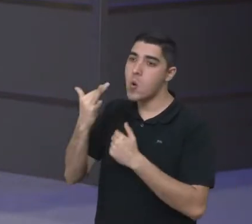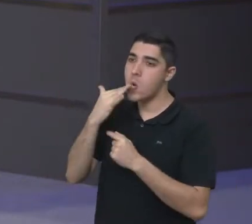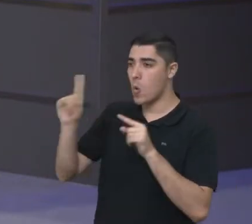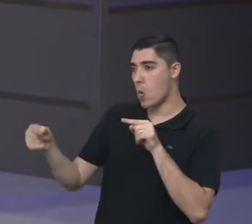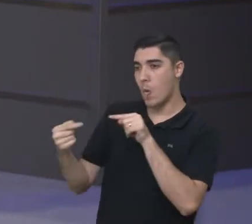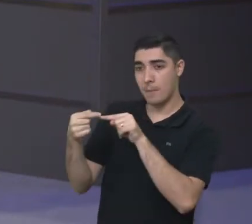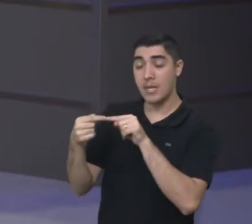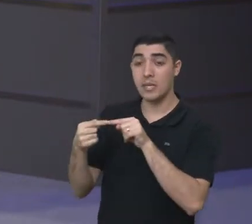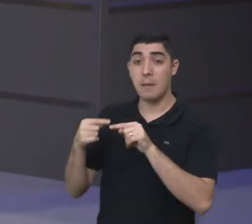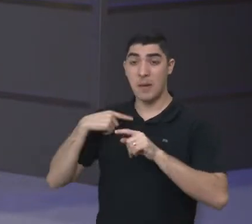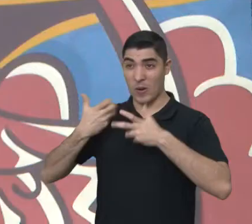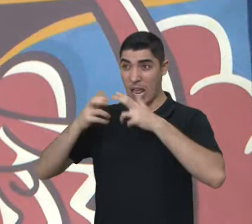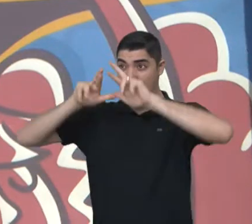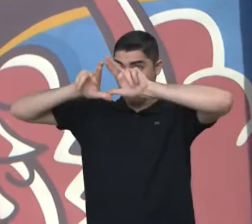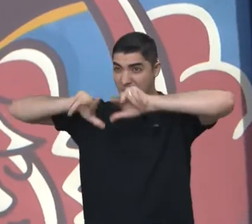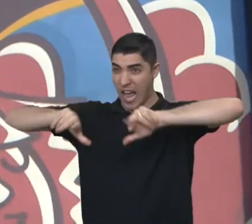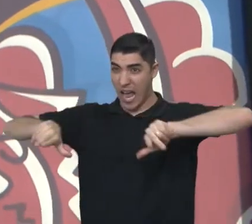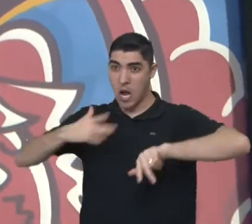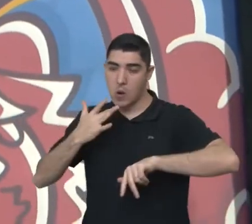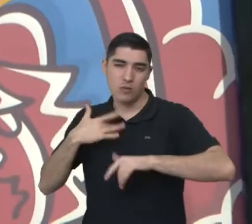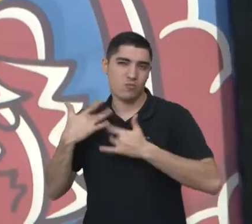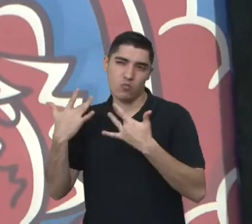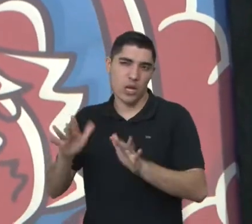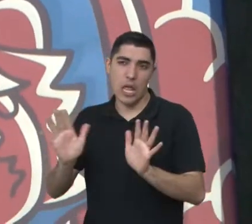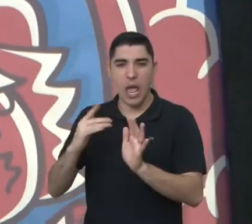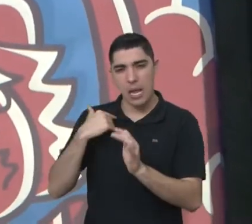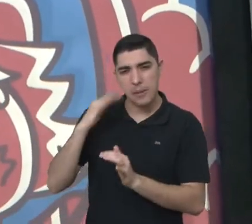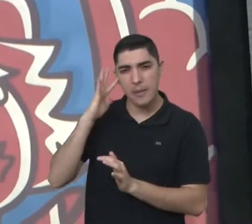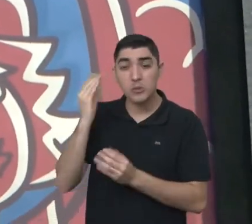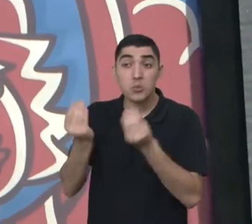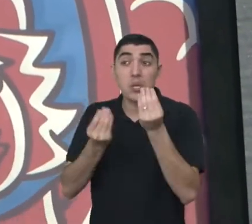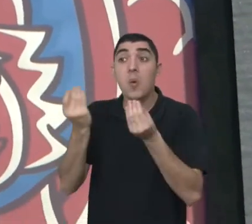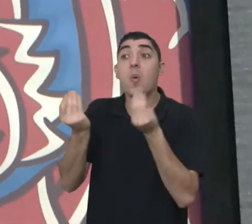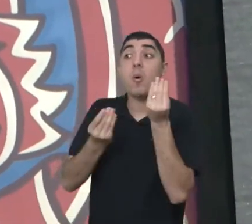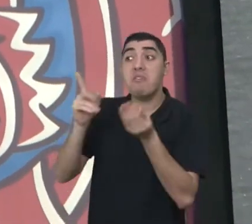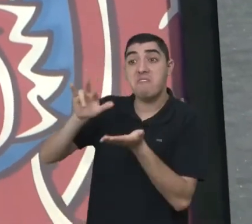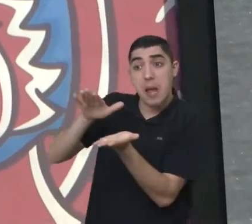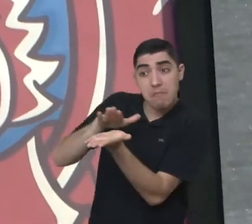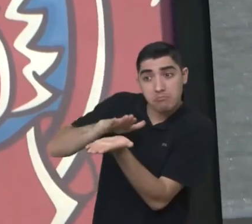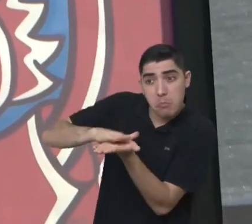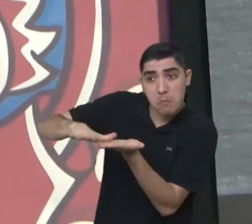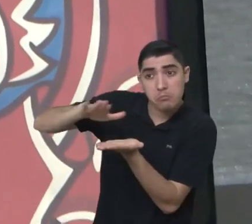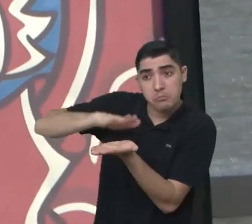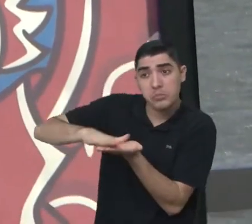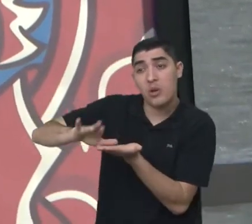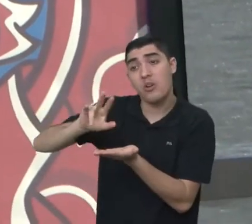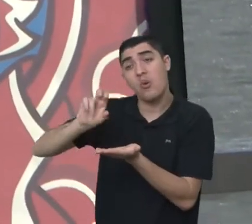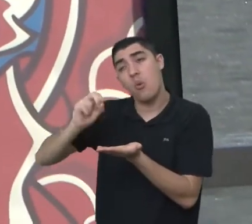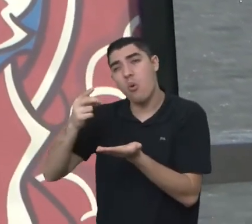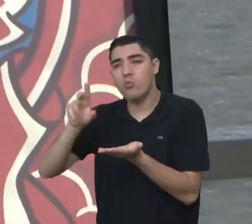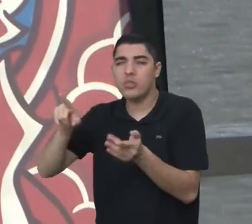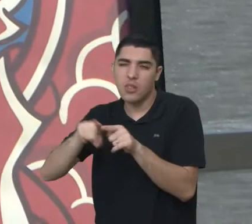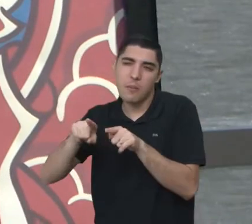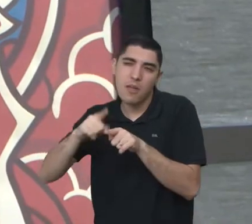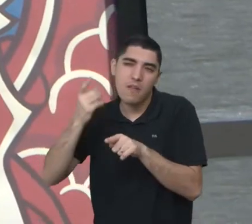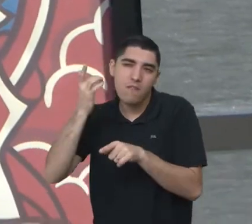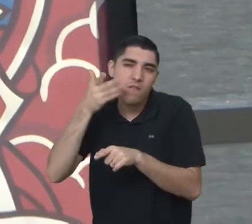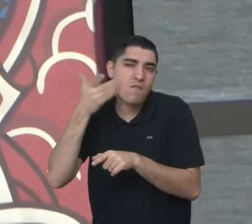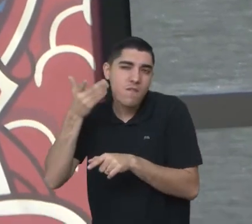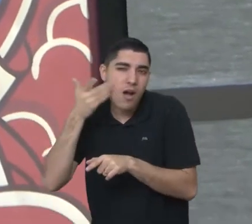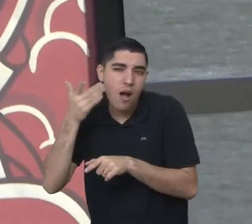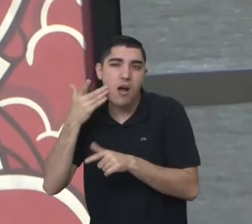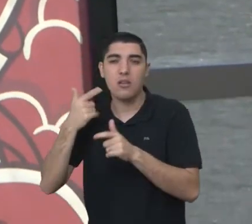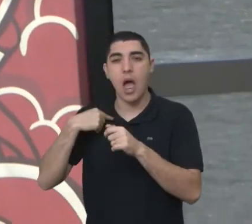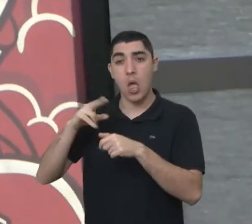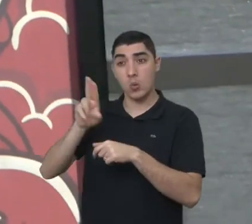não usar muitas cores, porque eu não sabia como que seria o processo de impressão deles, meio que para facilitar ou baratear também. Então, por isso que eu reduzi